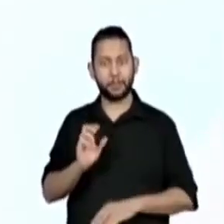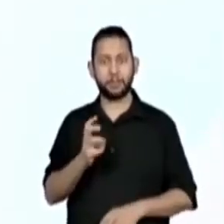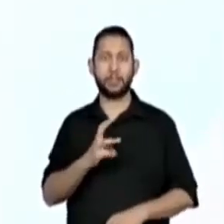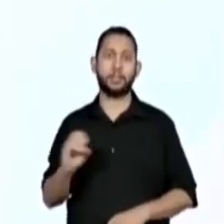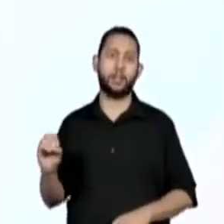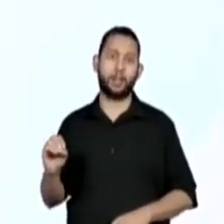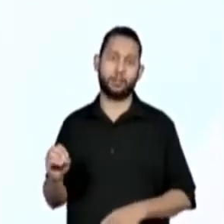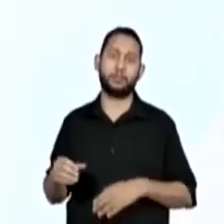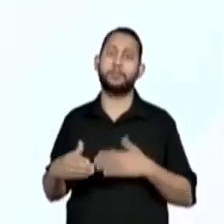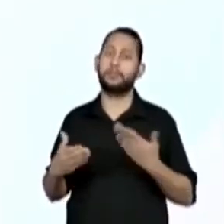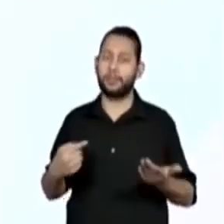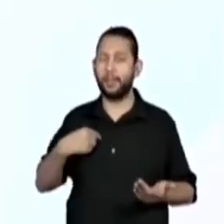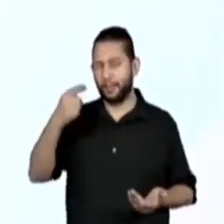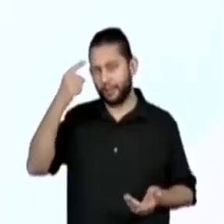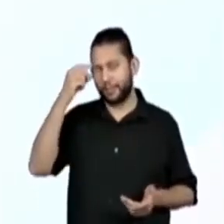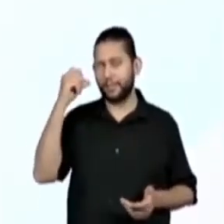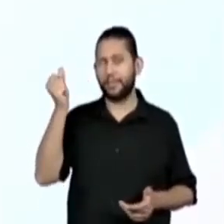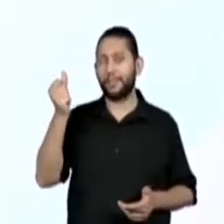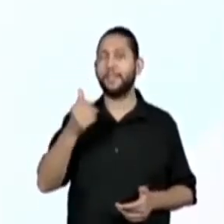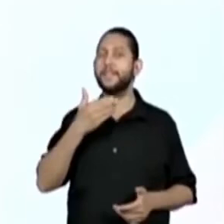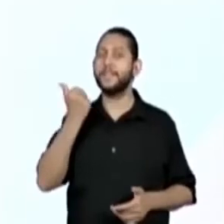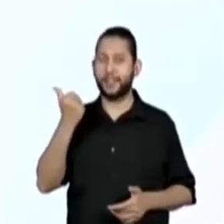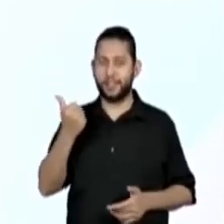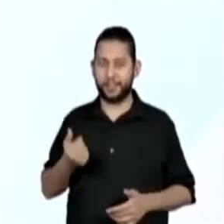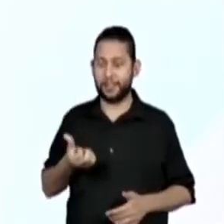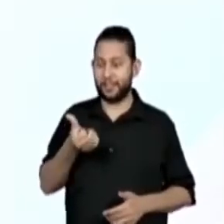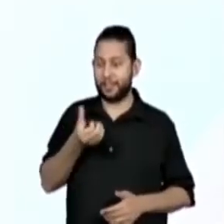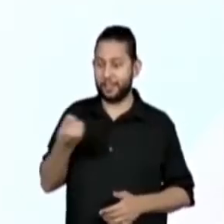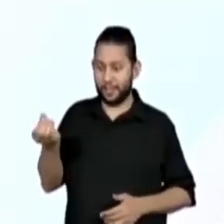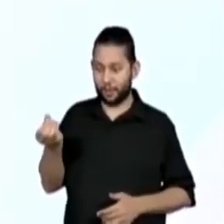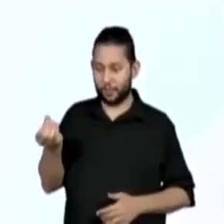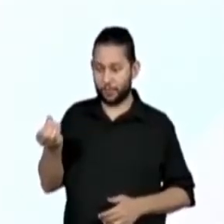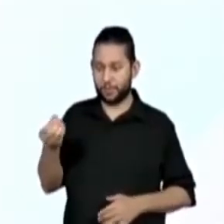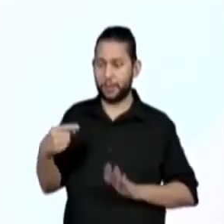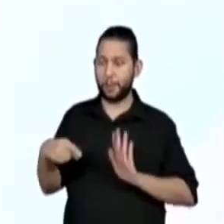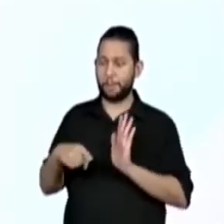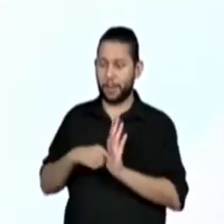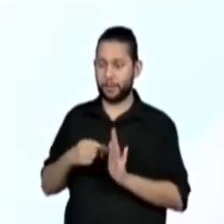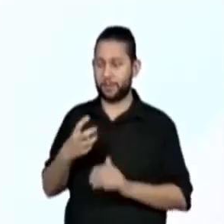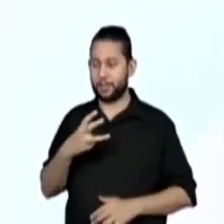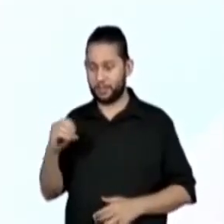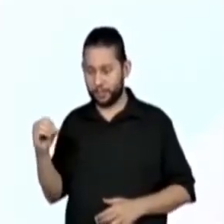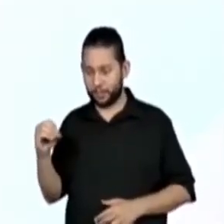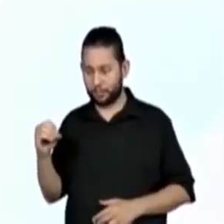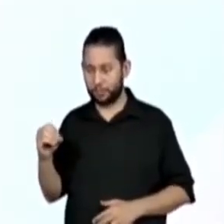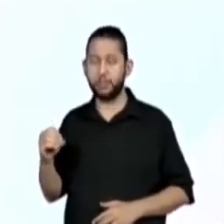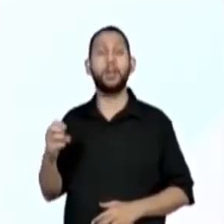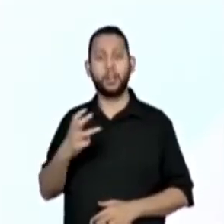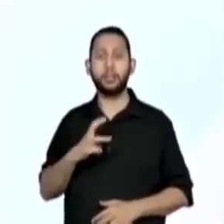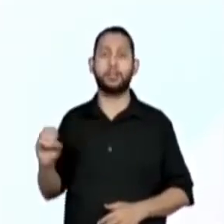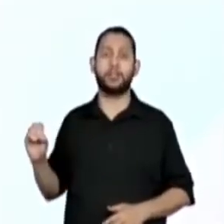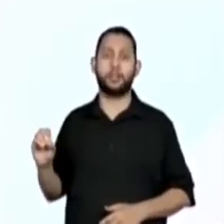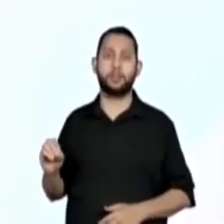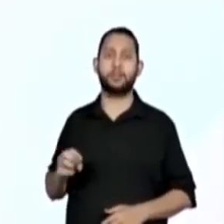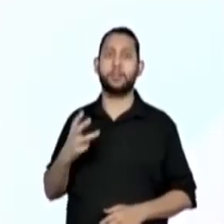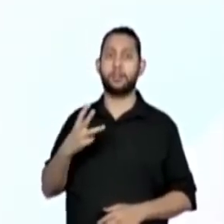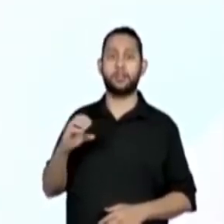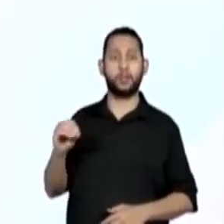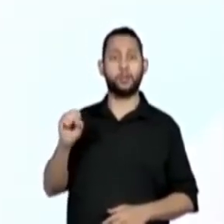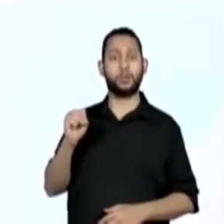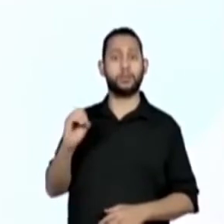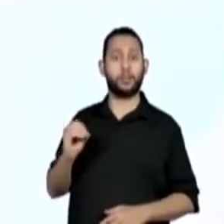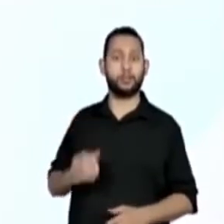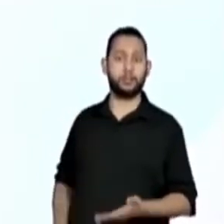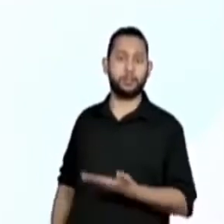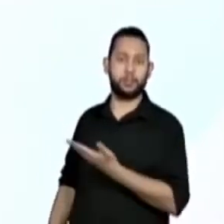- 300 de cabeça vamos ver dá para calcular 600 - 300 vai sobrar trezentos também 380